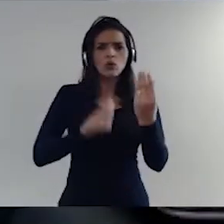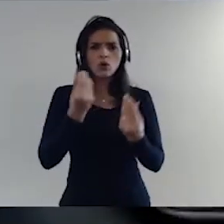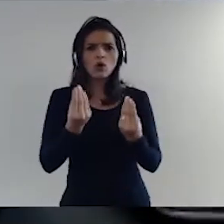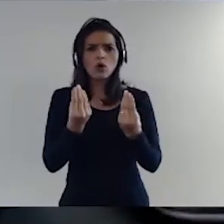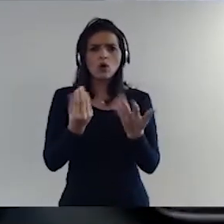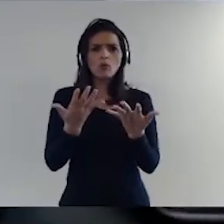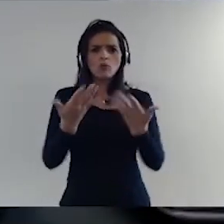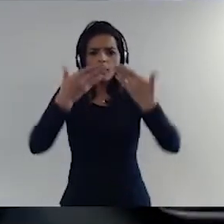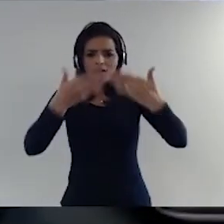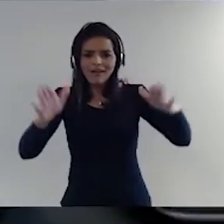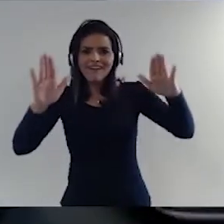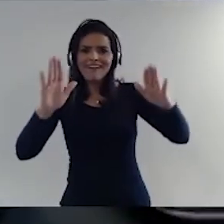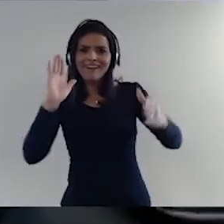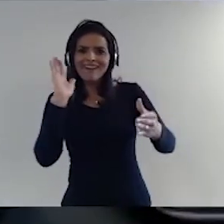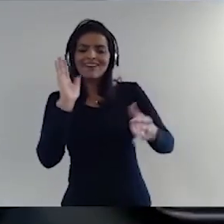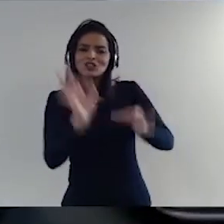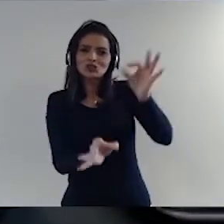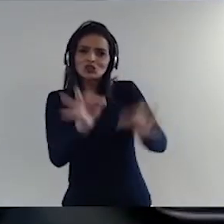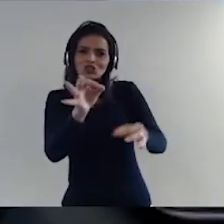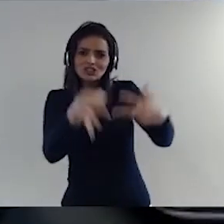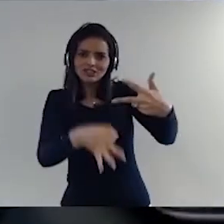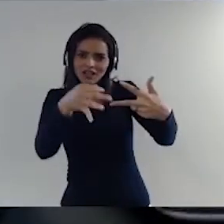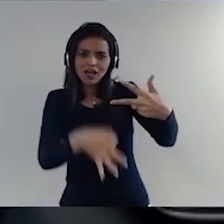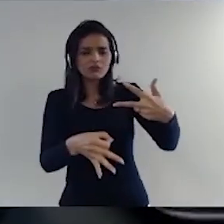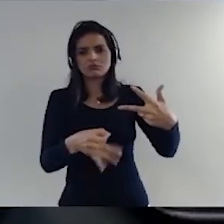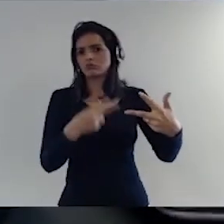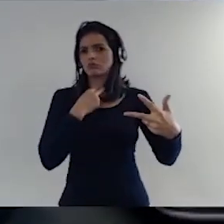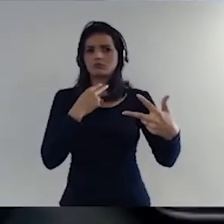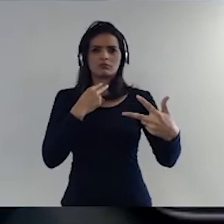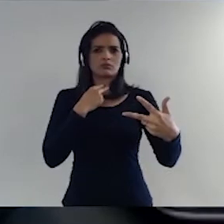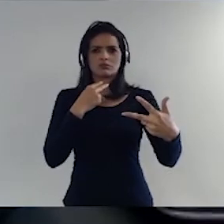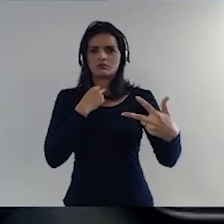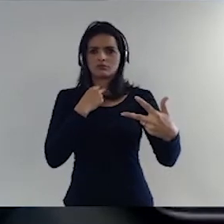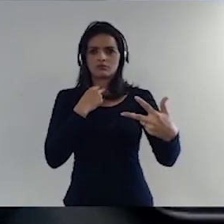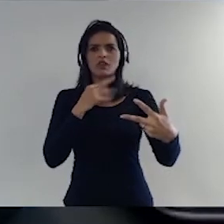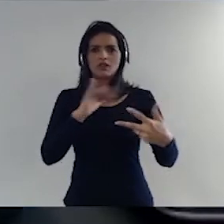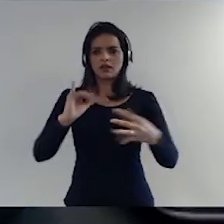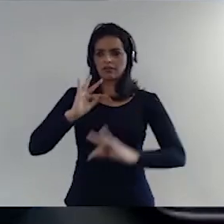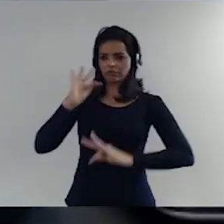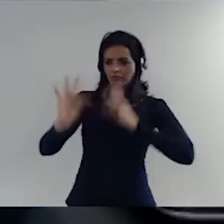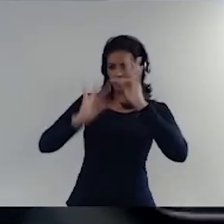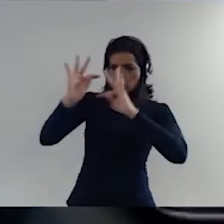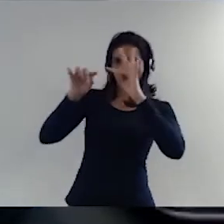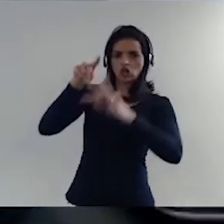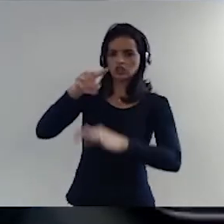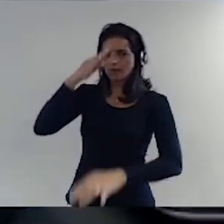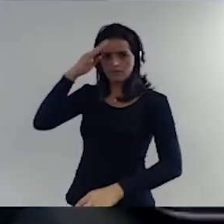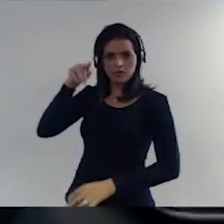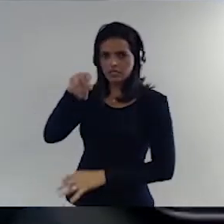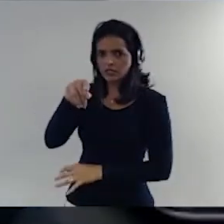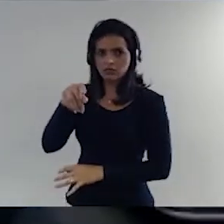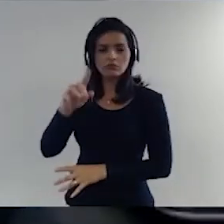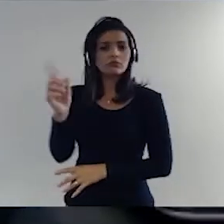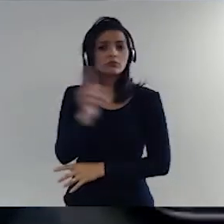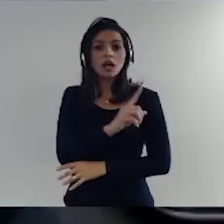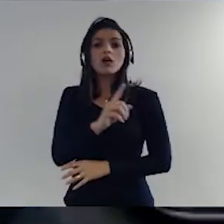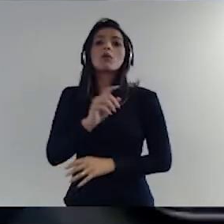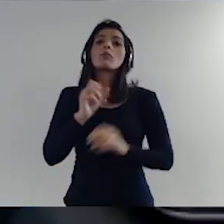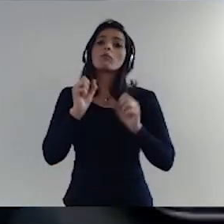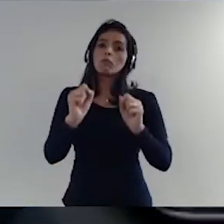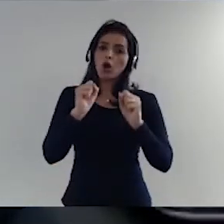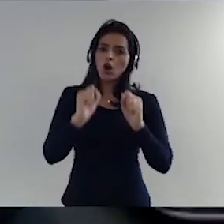única porta de entrada no Poder Judiciário. Encará-la como uma alternativa é pensar de uma